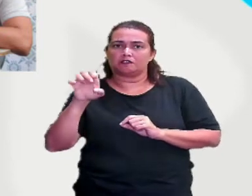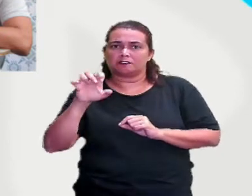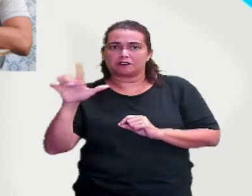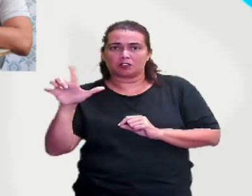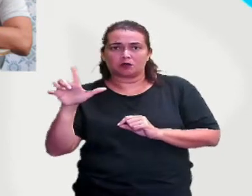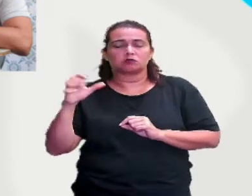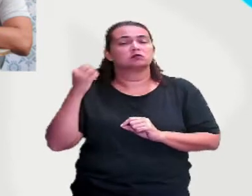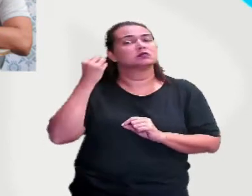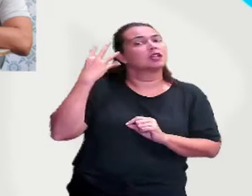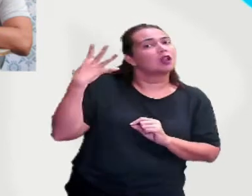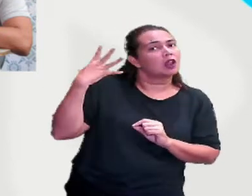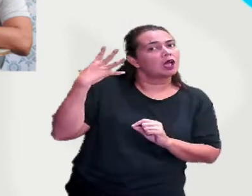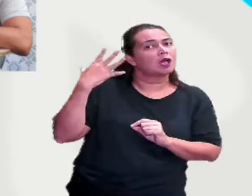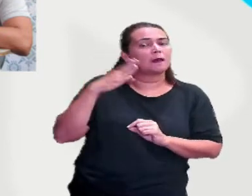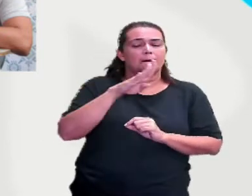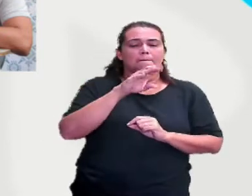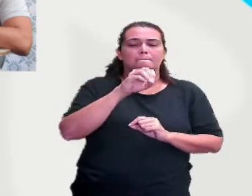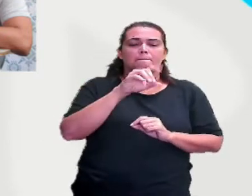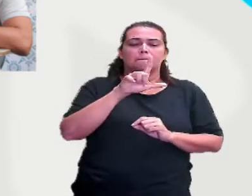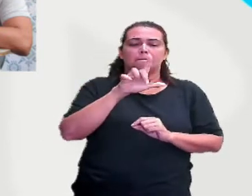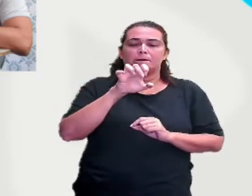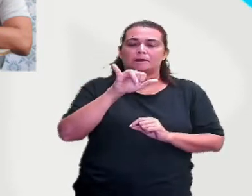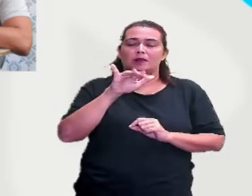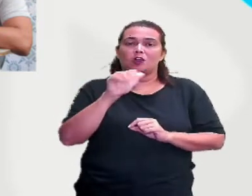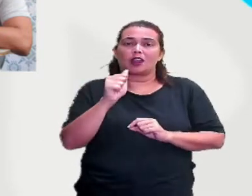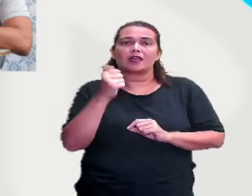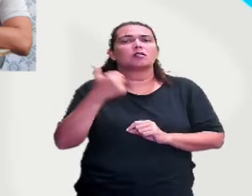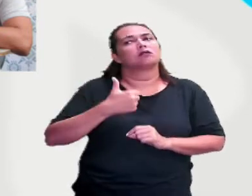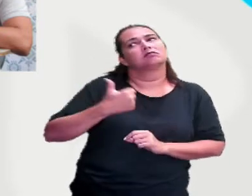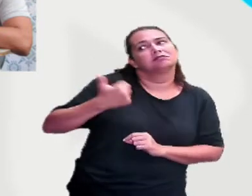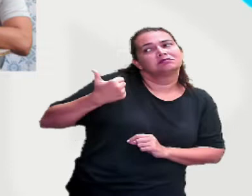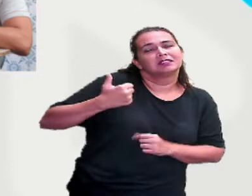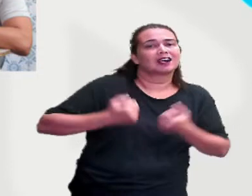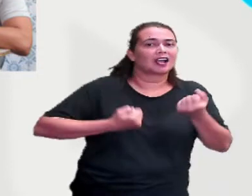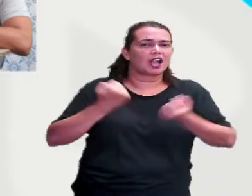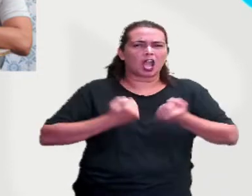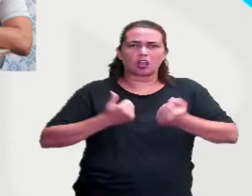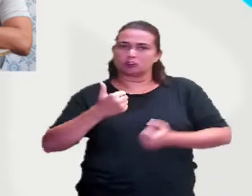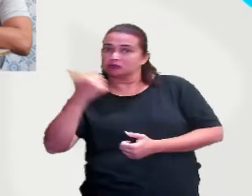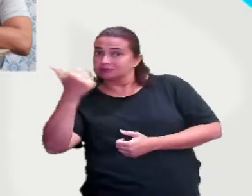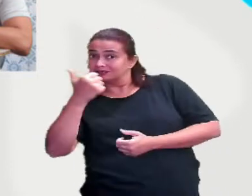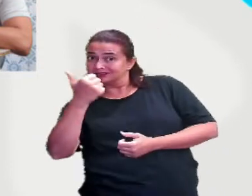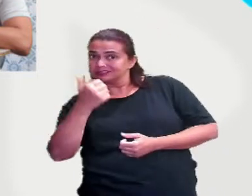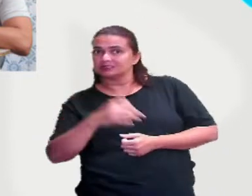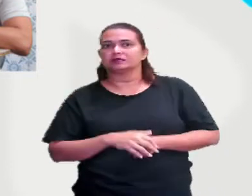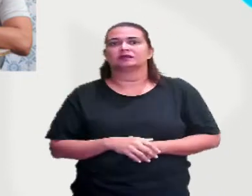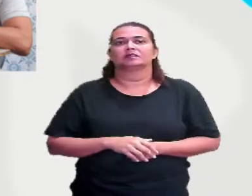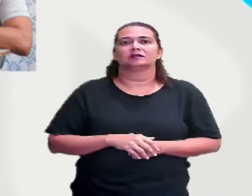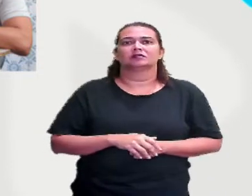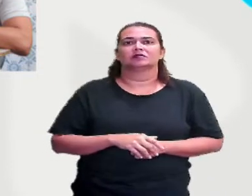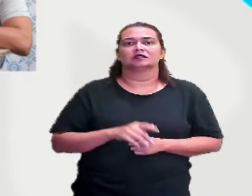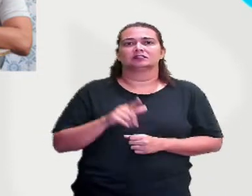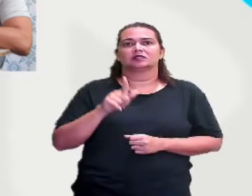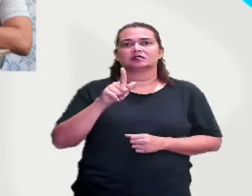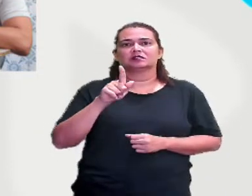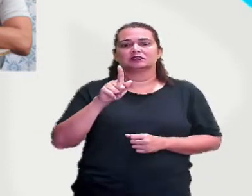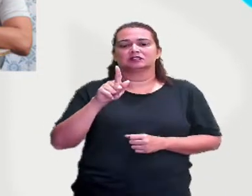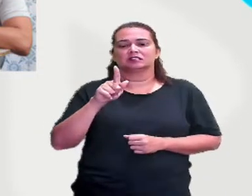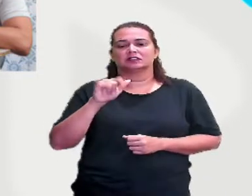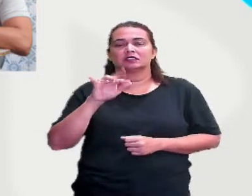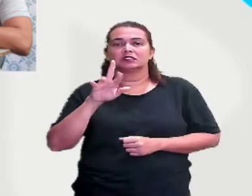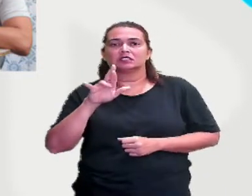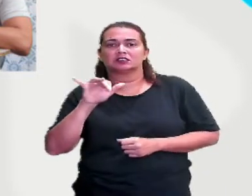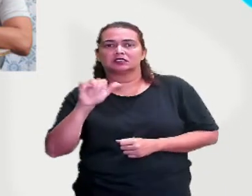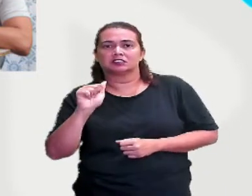carona, ou seja, é você pegar uma carona, não é? E gira é alguém descolado, é alguém